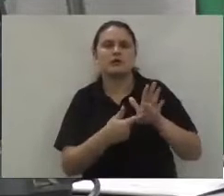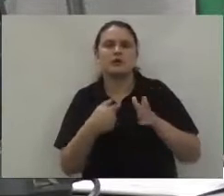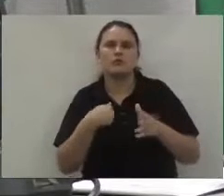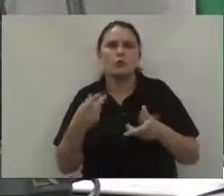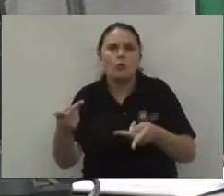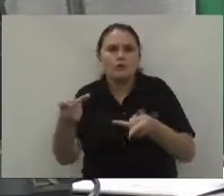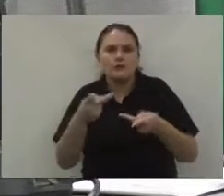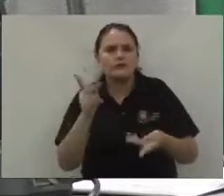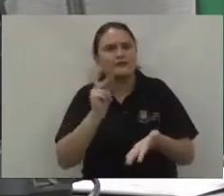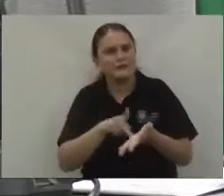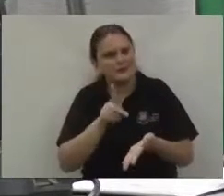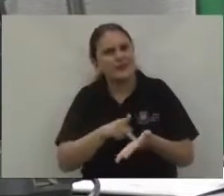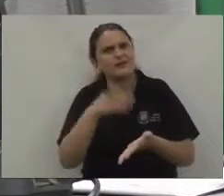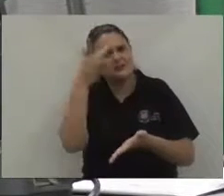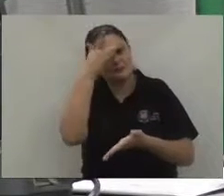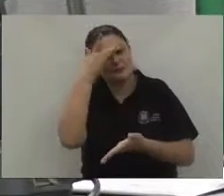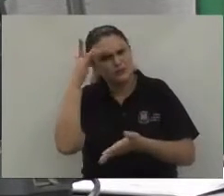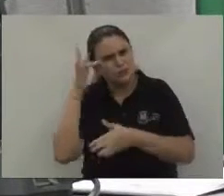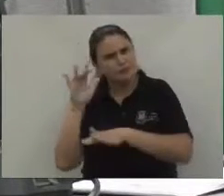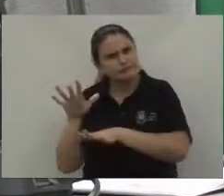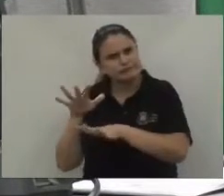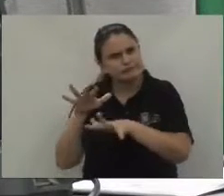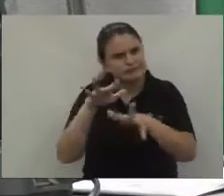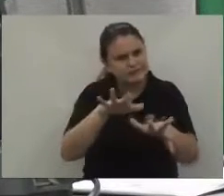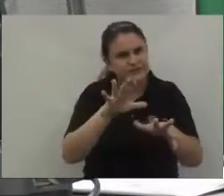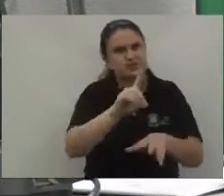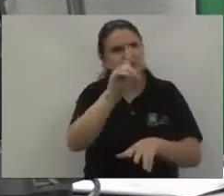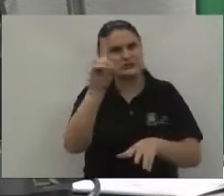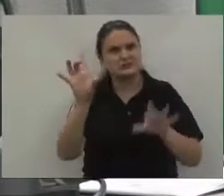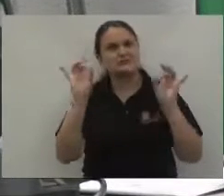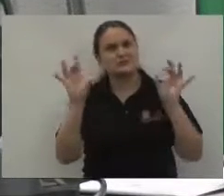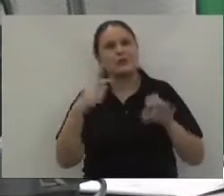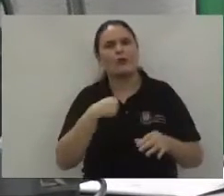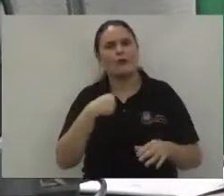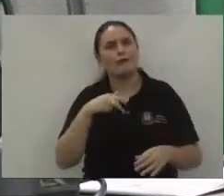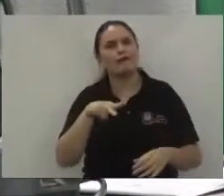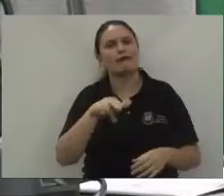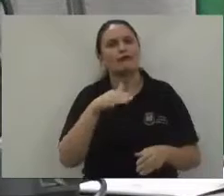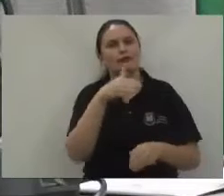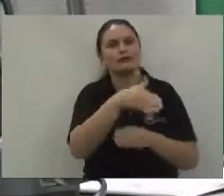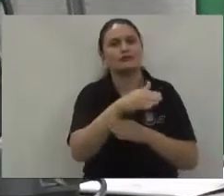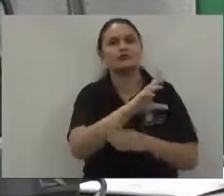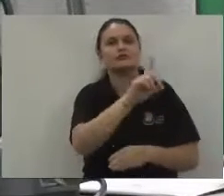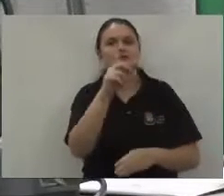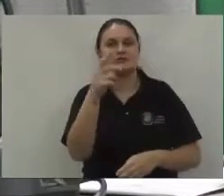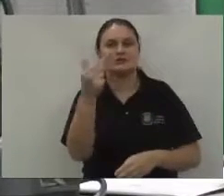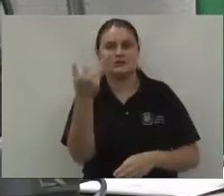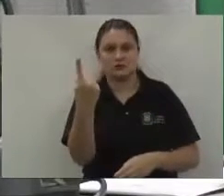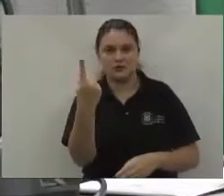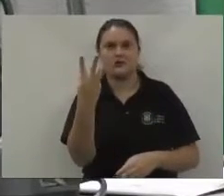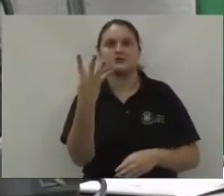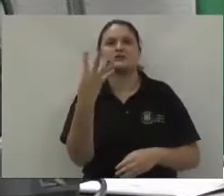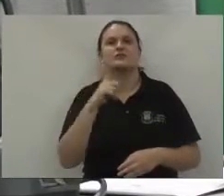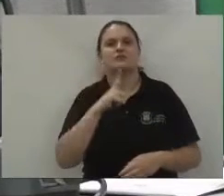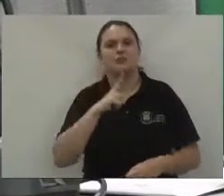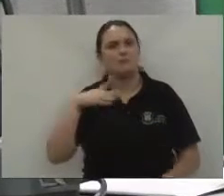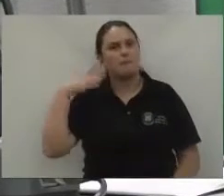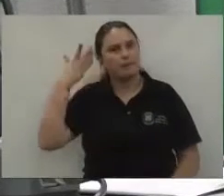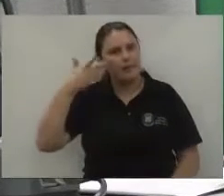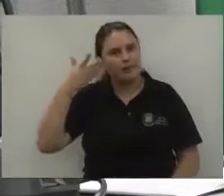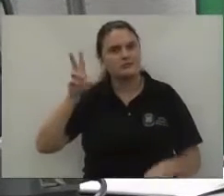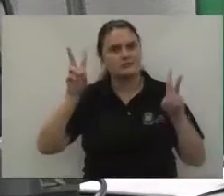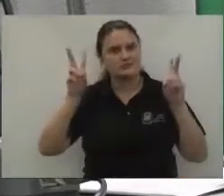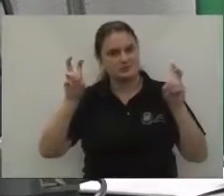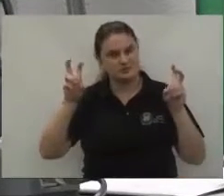convite realmente para que as pessoas possam estar lá. Eu estarei, com certeza, na abertura, dia 14, que teremos uma palestra sobre o